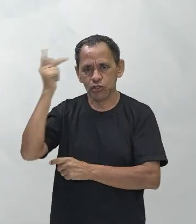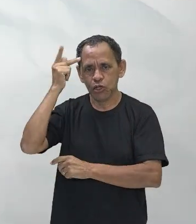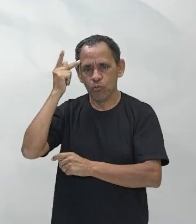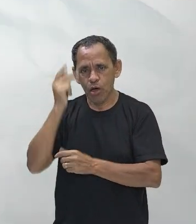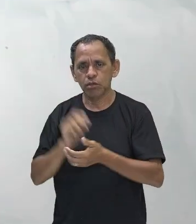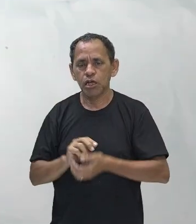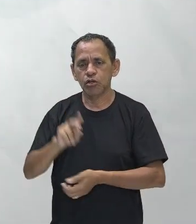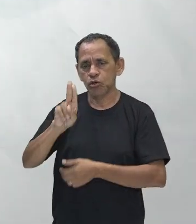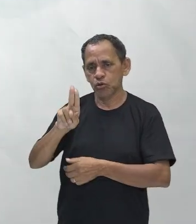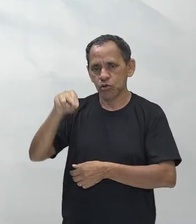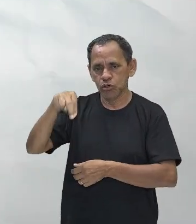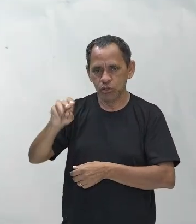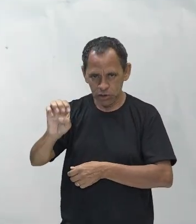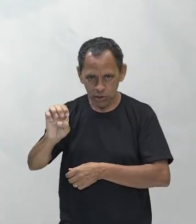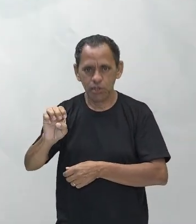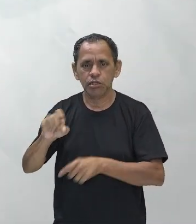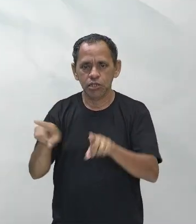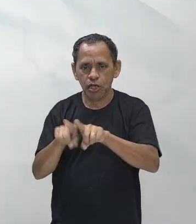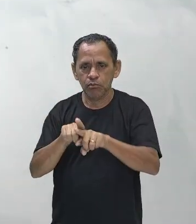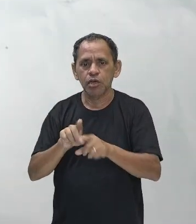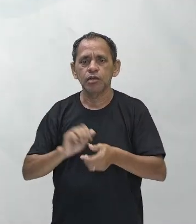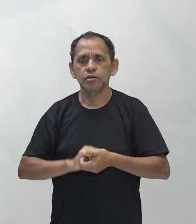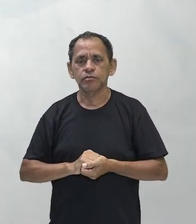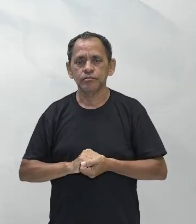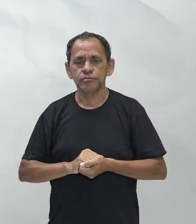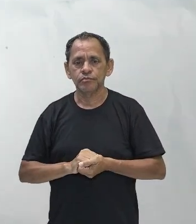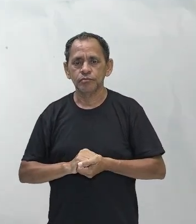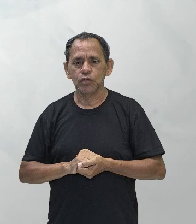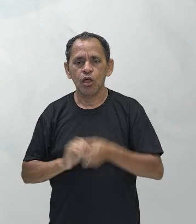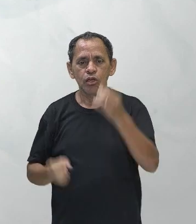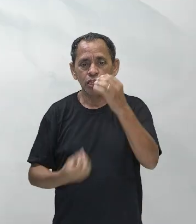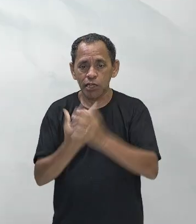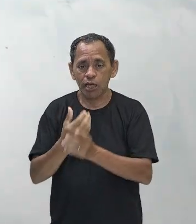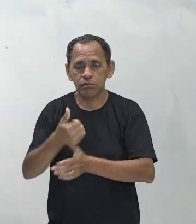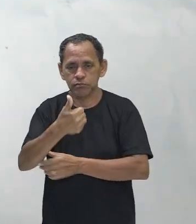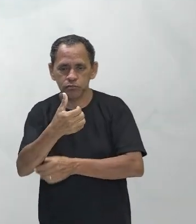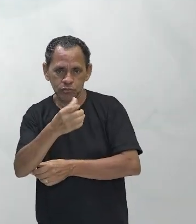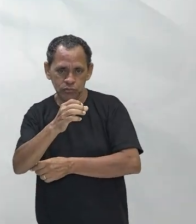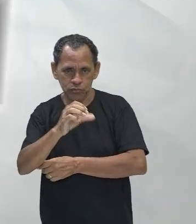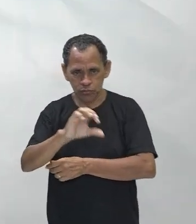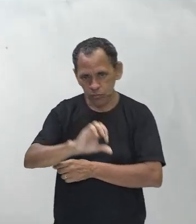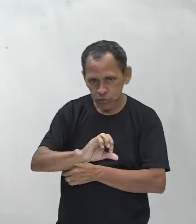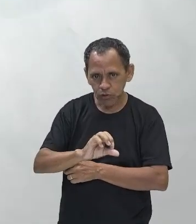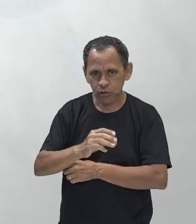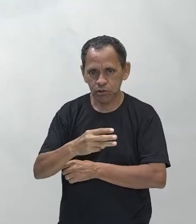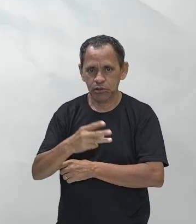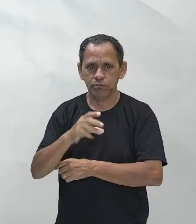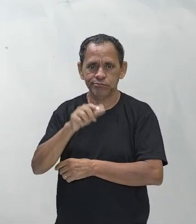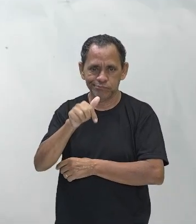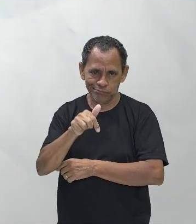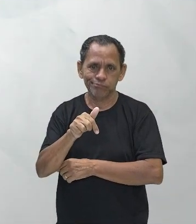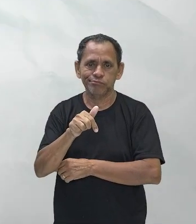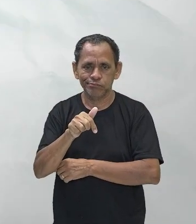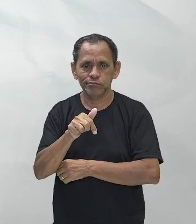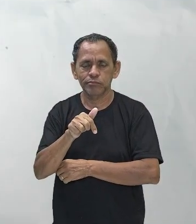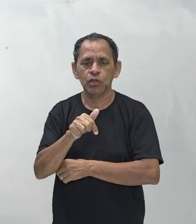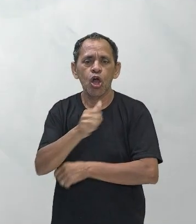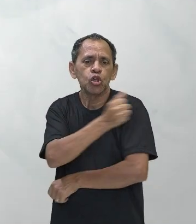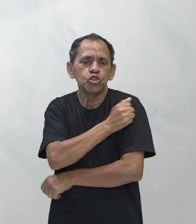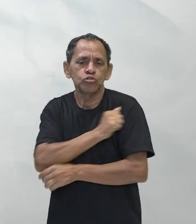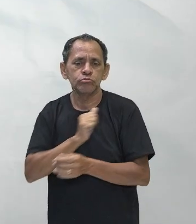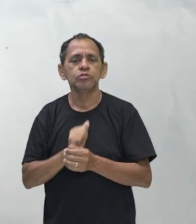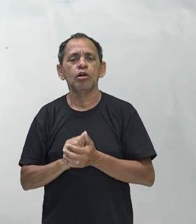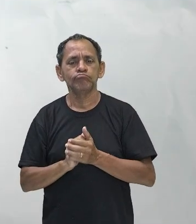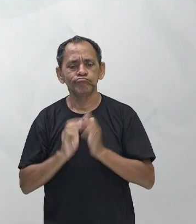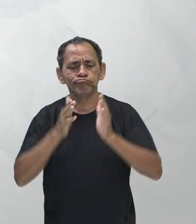União Nacional dos Estudantes, UNE, foi criada em 1937. Os estudantes atuaram diretamente